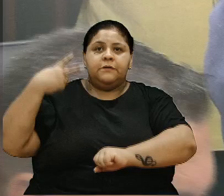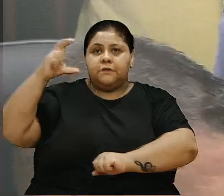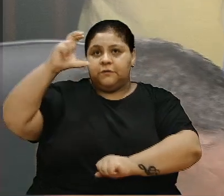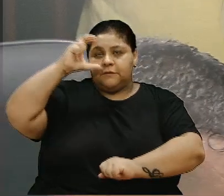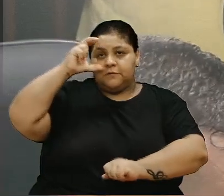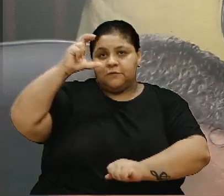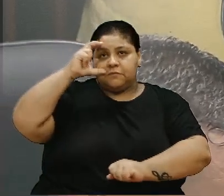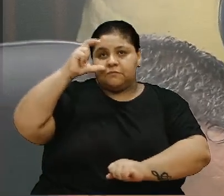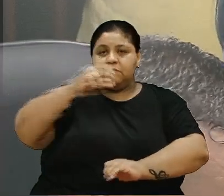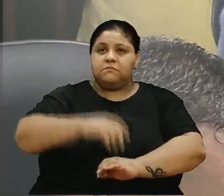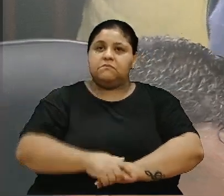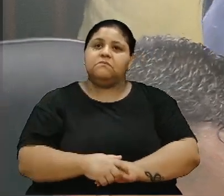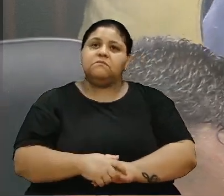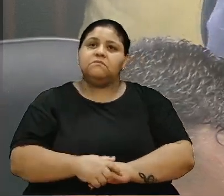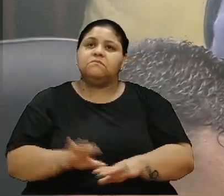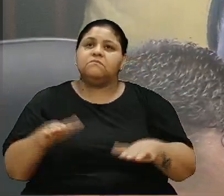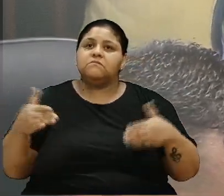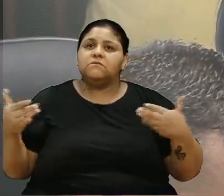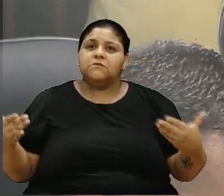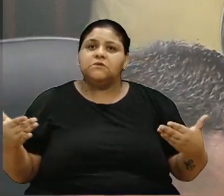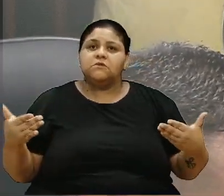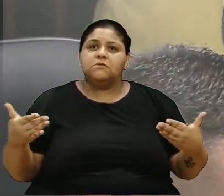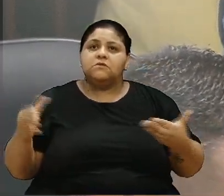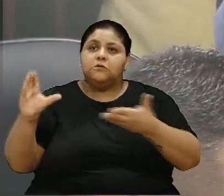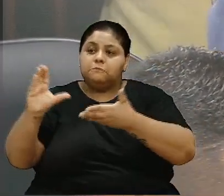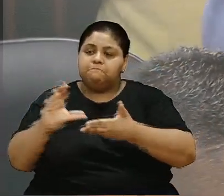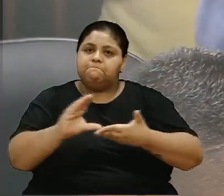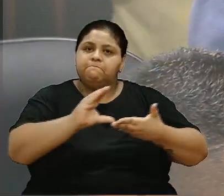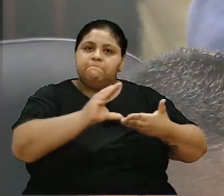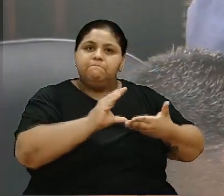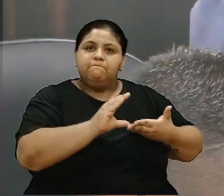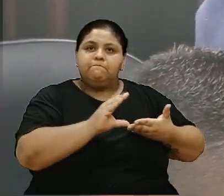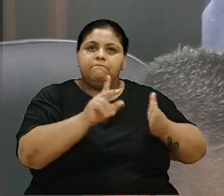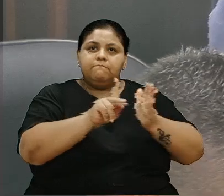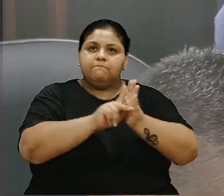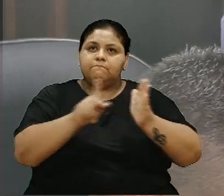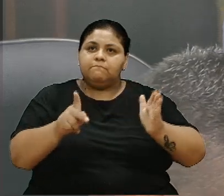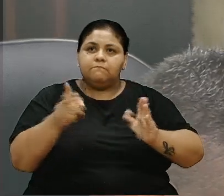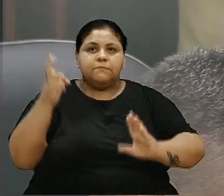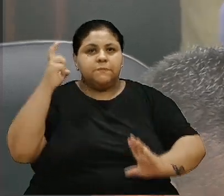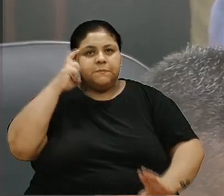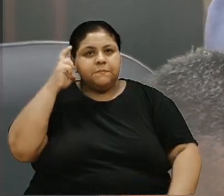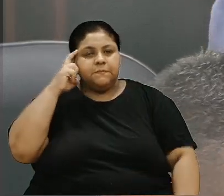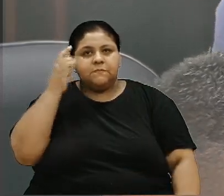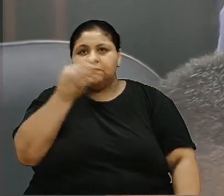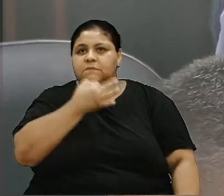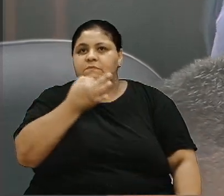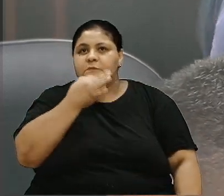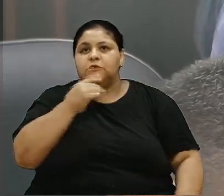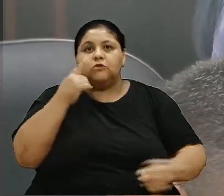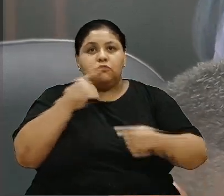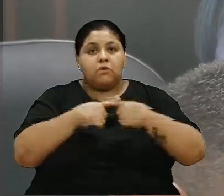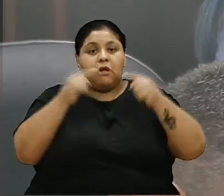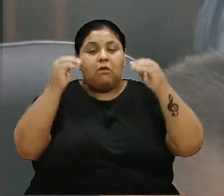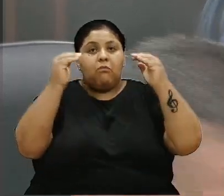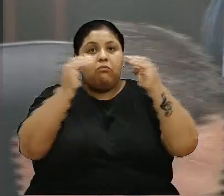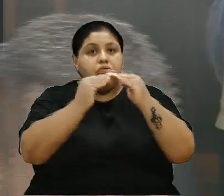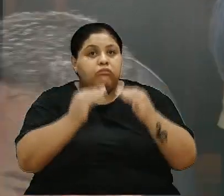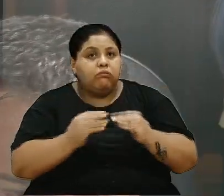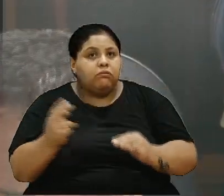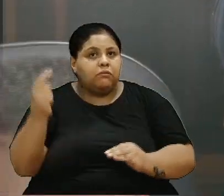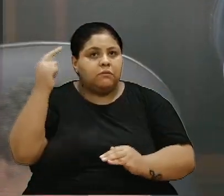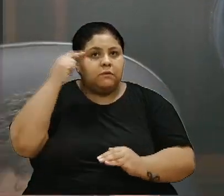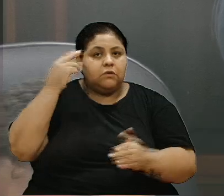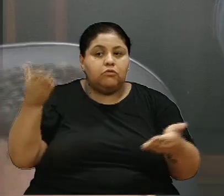isso para essa casa, é a questão do investimento na própria questão cultural da nossa cidade, porque isso tem a ver com a cultura. Então, nós